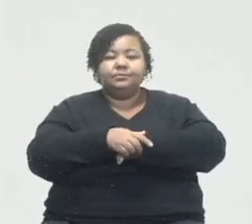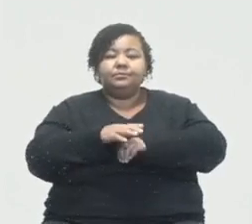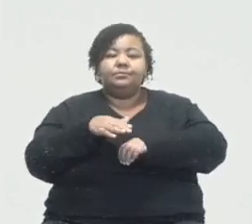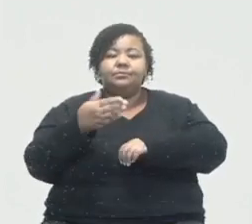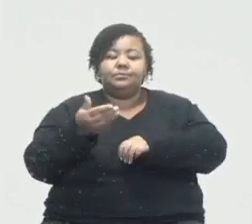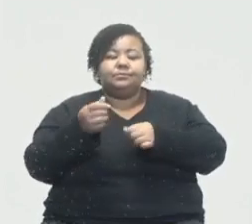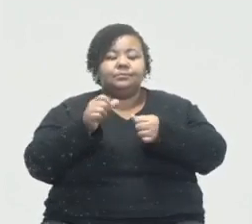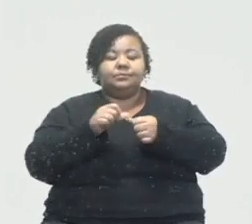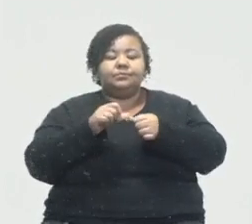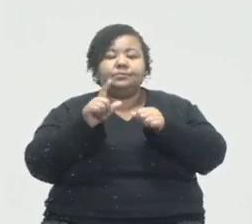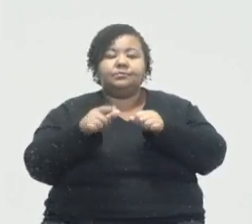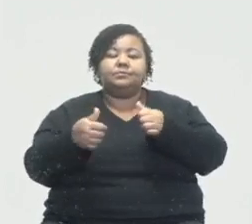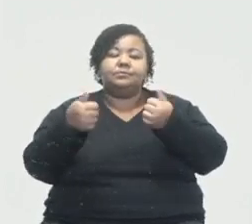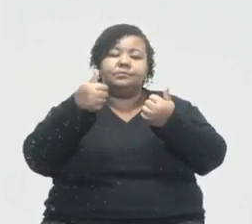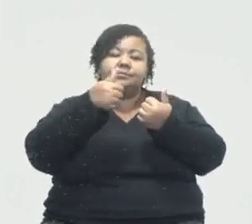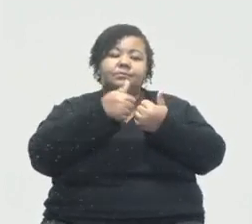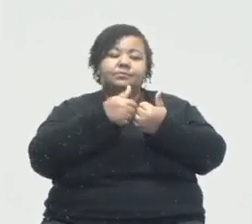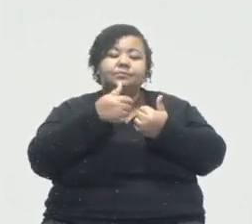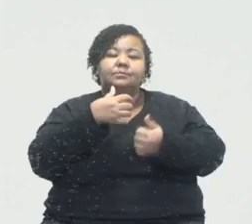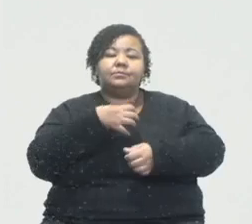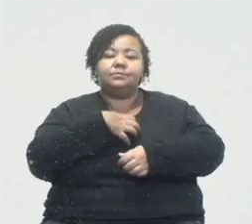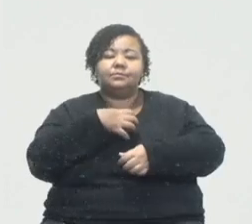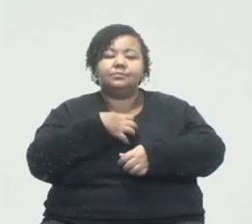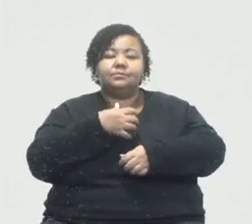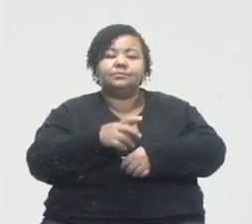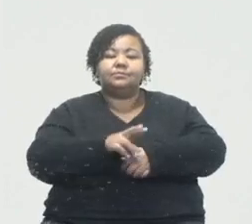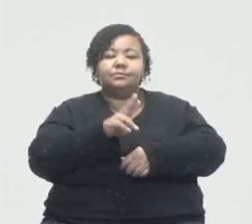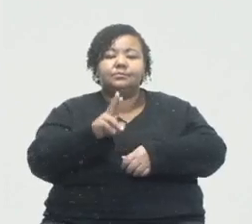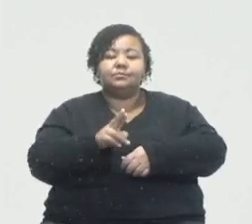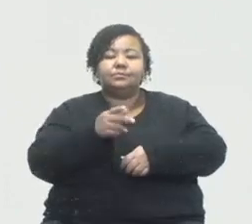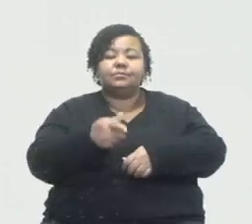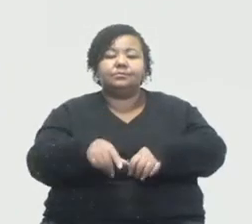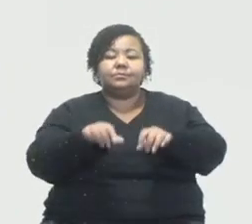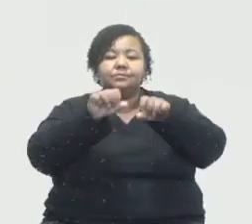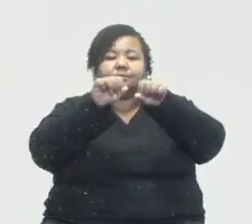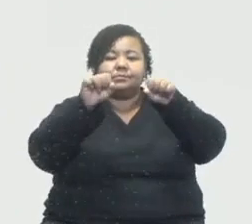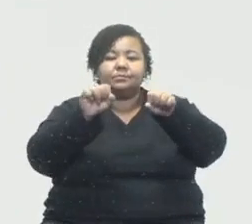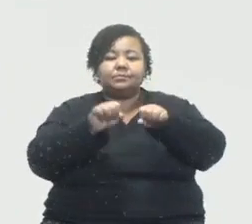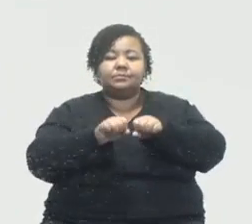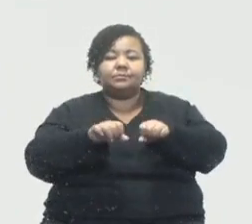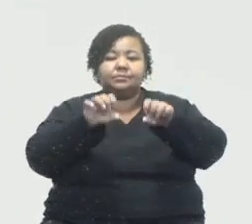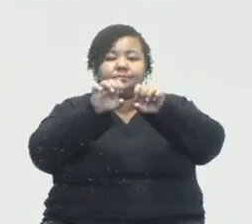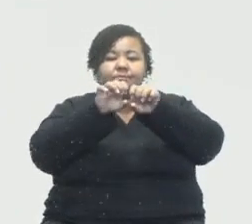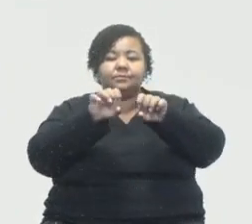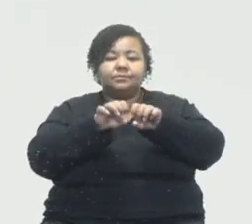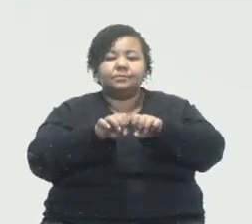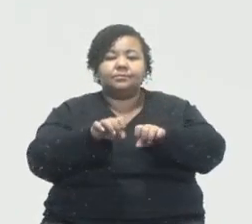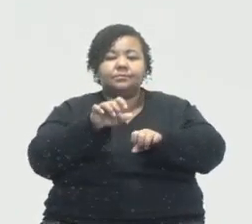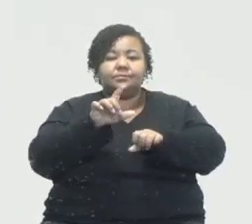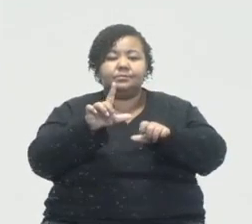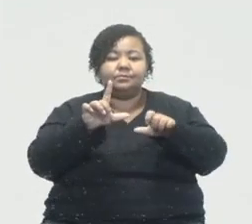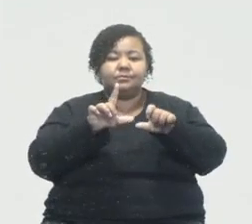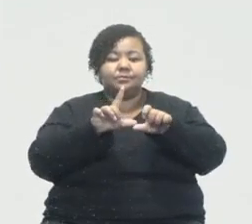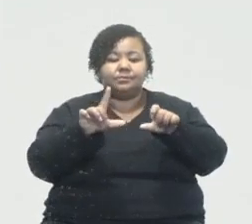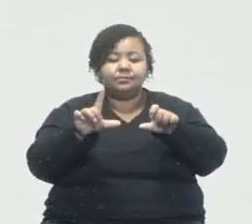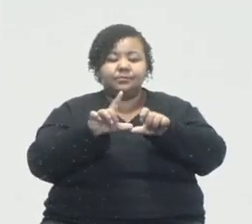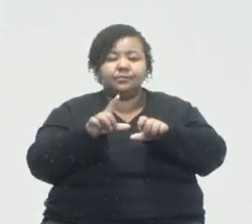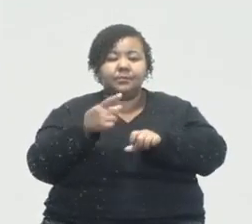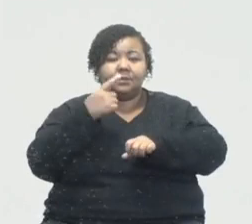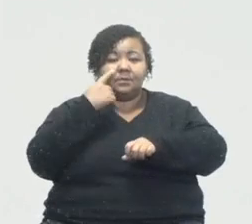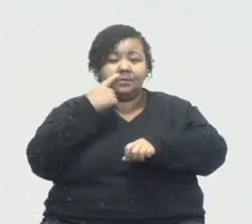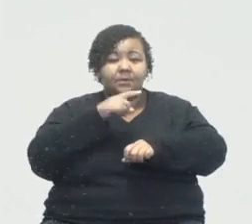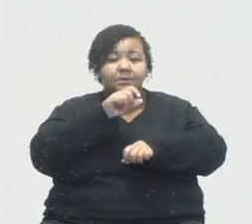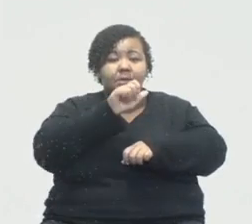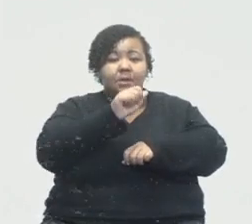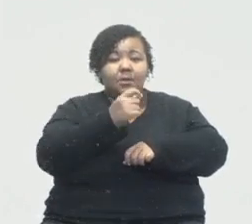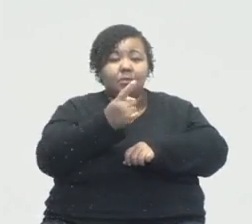posso representar da seguinte forma, utilizando um sistema de equações lineares. Observe que o nosso A1